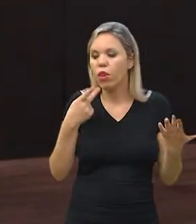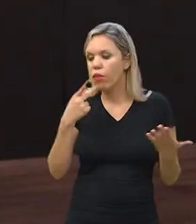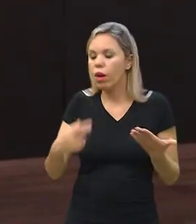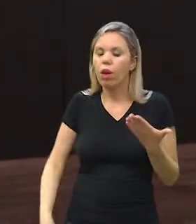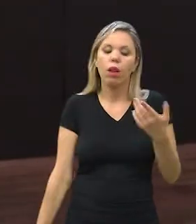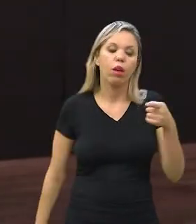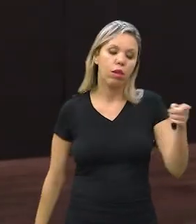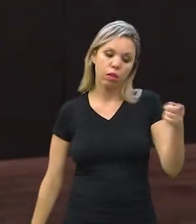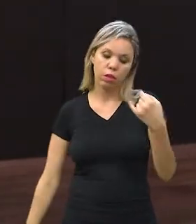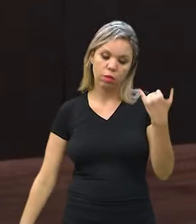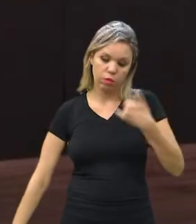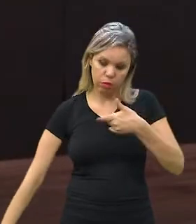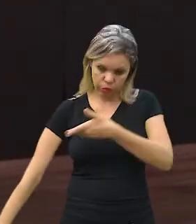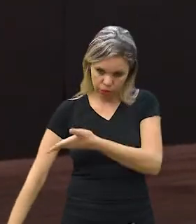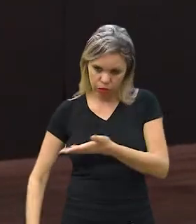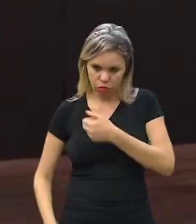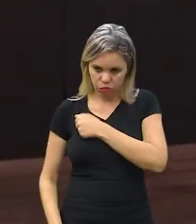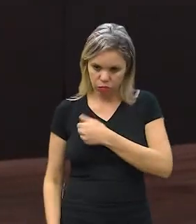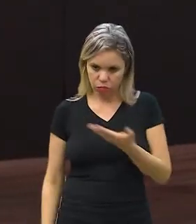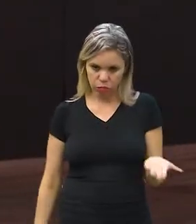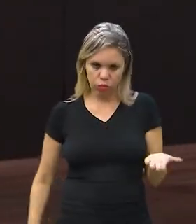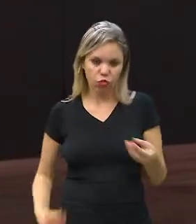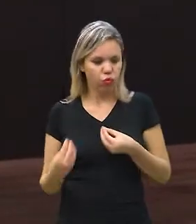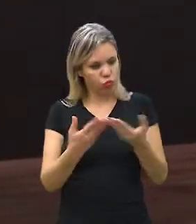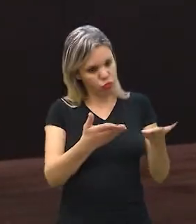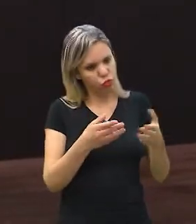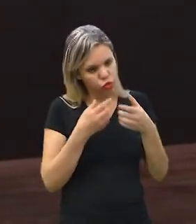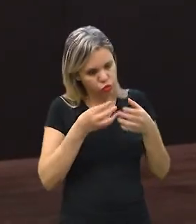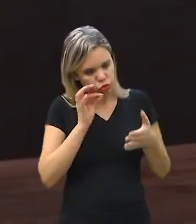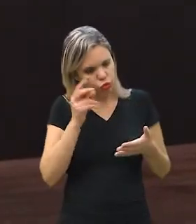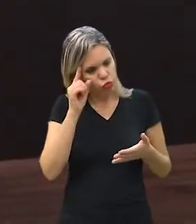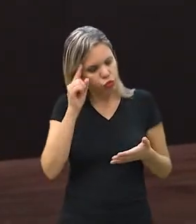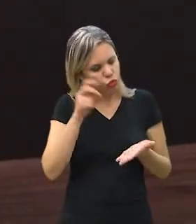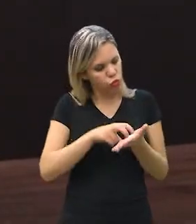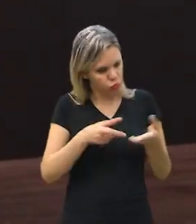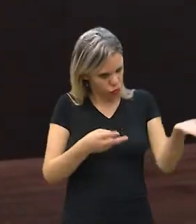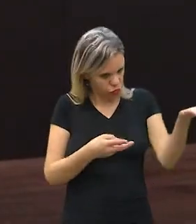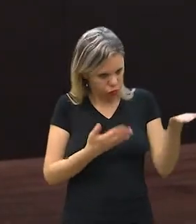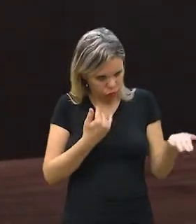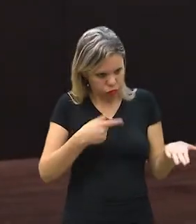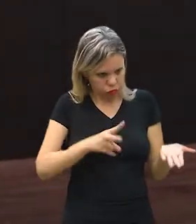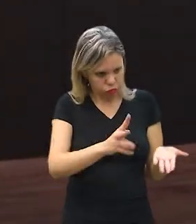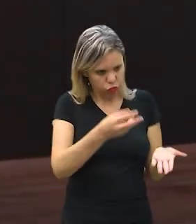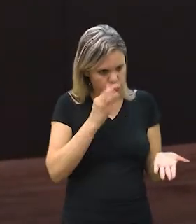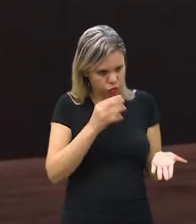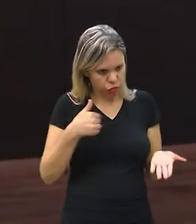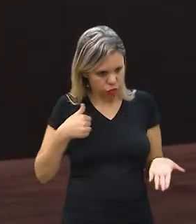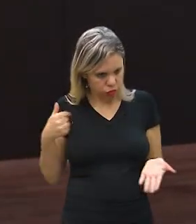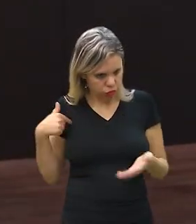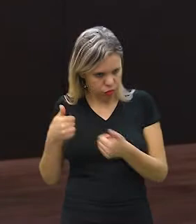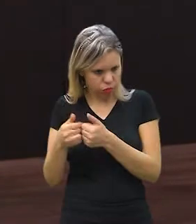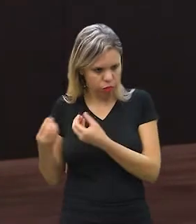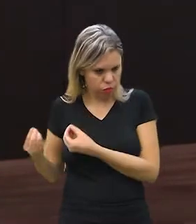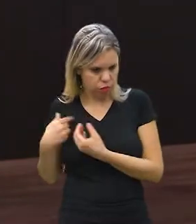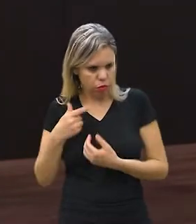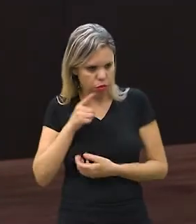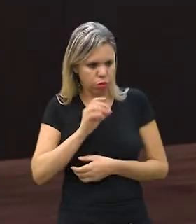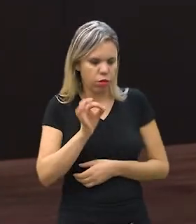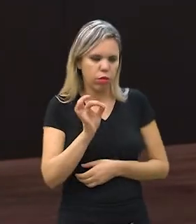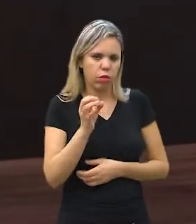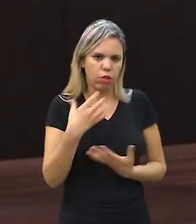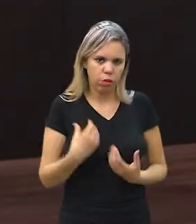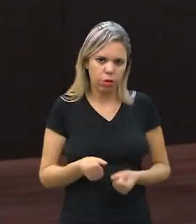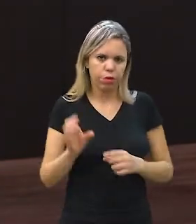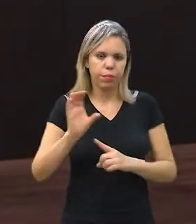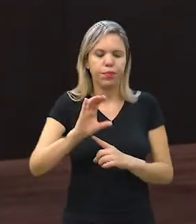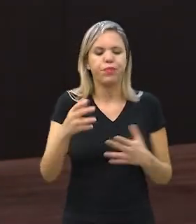falado: olha, senhor César, eu vou entregar o seu café todo dia de manhã, o senhor quer continuar tomando o café da padaria? Ele falou: eu com